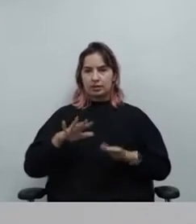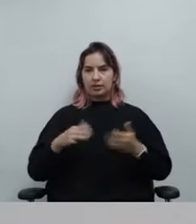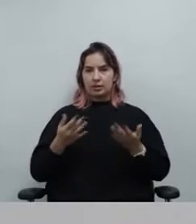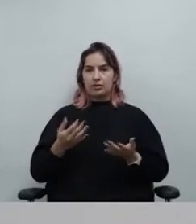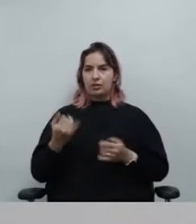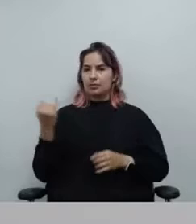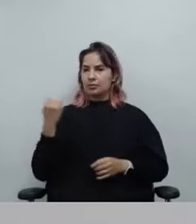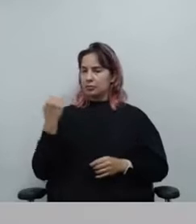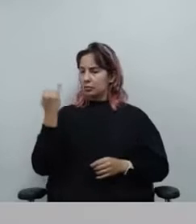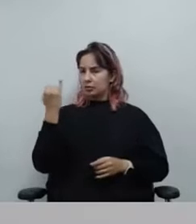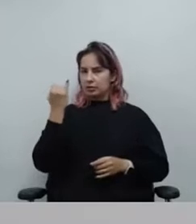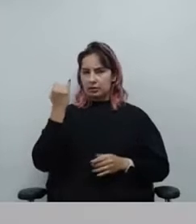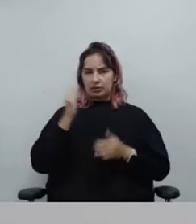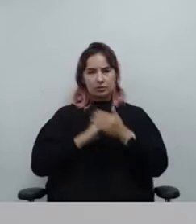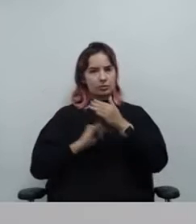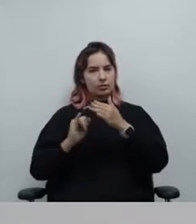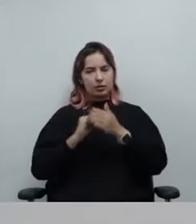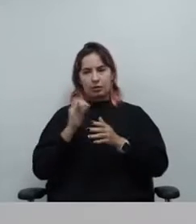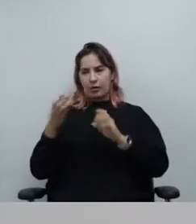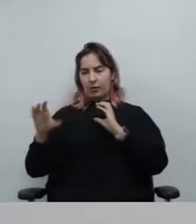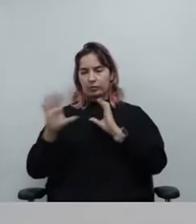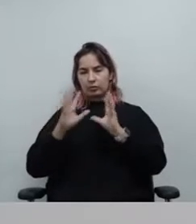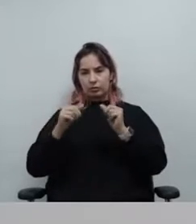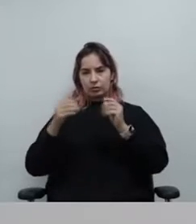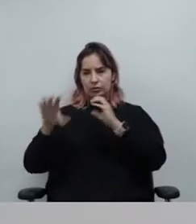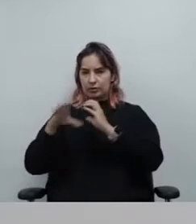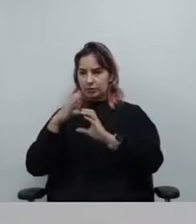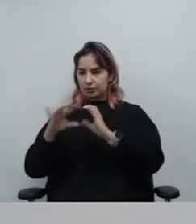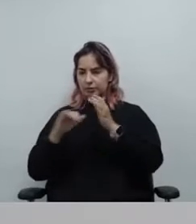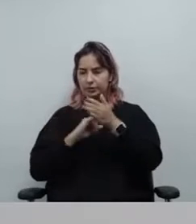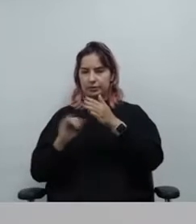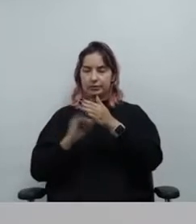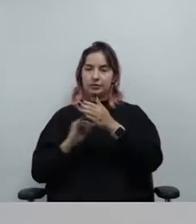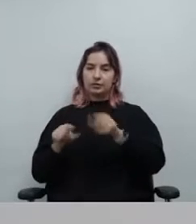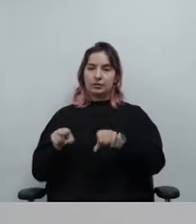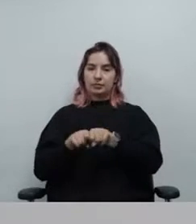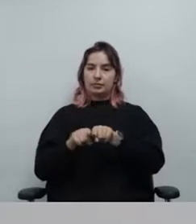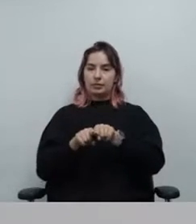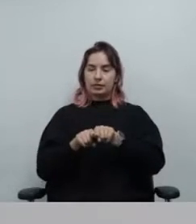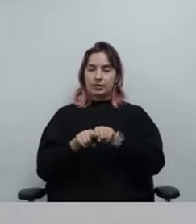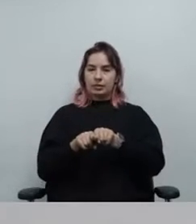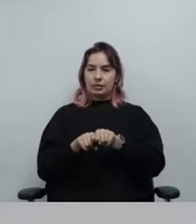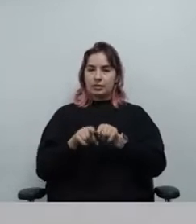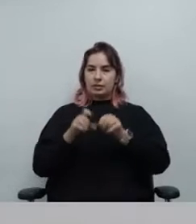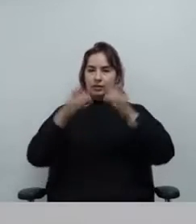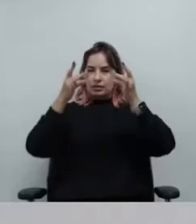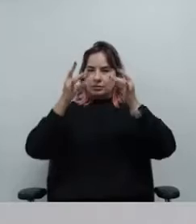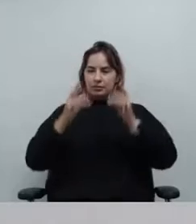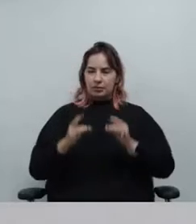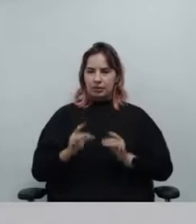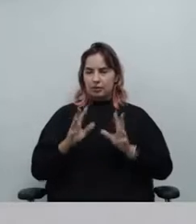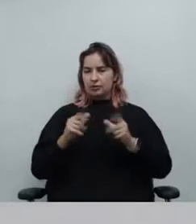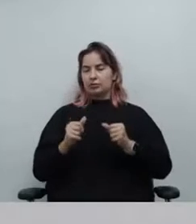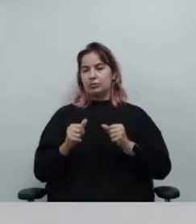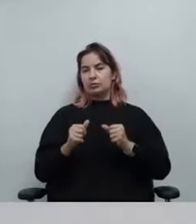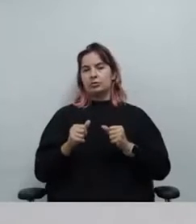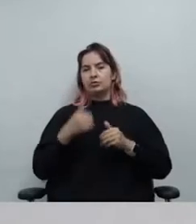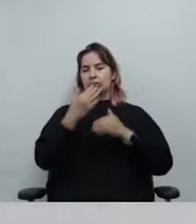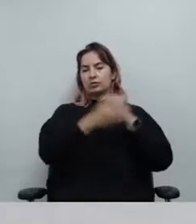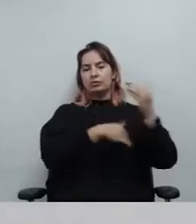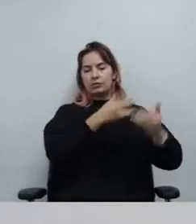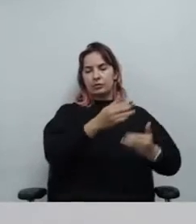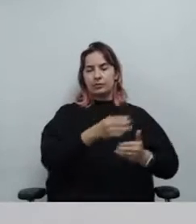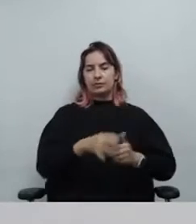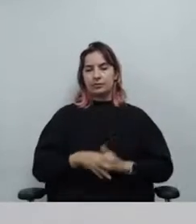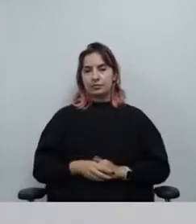para a instituição, que a comunicação institucional vai fazer oportunamente também essa transmissão de todos os detalhes aqui dos avanços que tivemos.